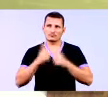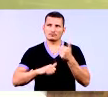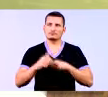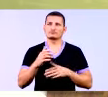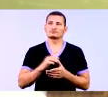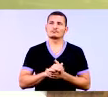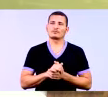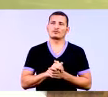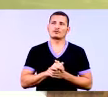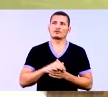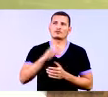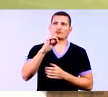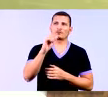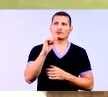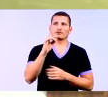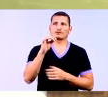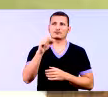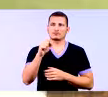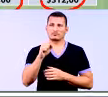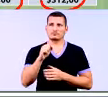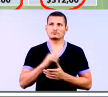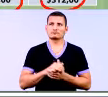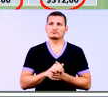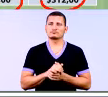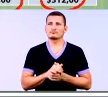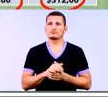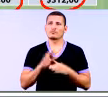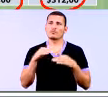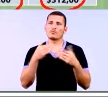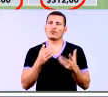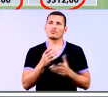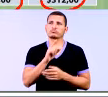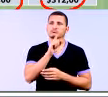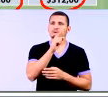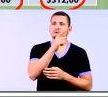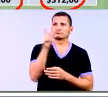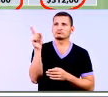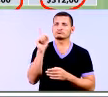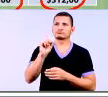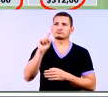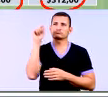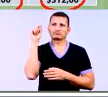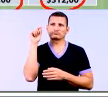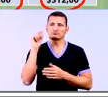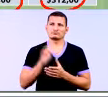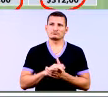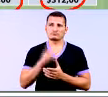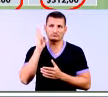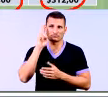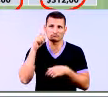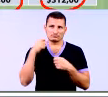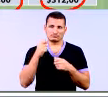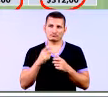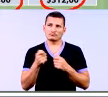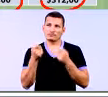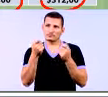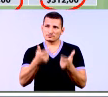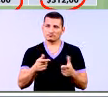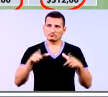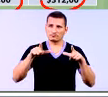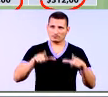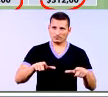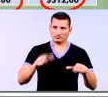né? Qual seria, nesse caso, aí, o processador indicado? Se for trabalhar só processadora, né, eu tenho que lembrar que eu tenho que investir numa placa de vídeo